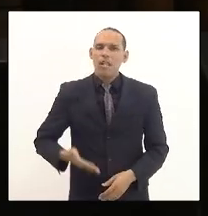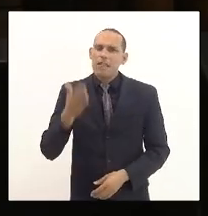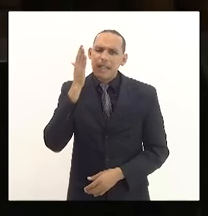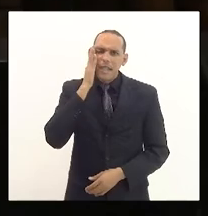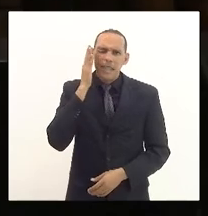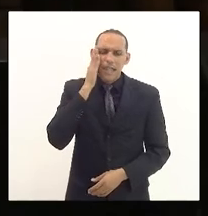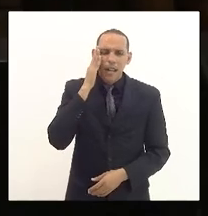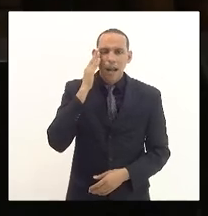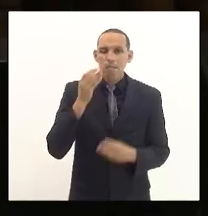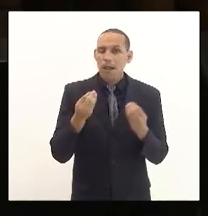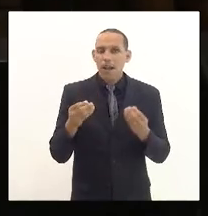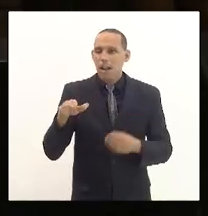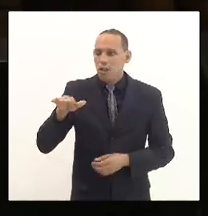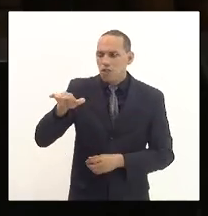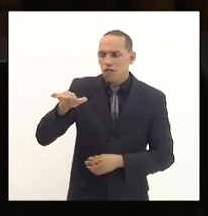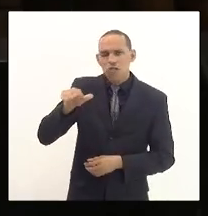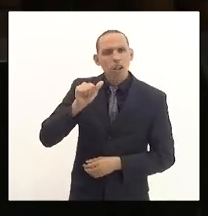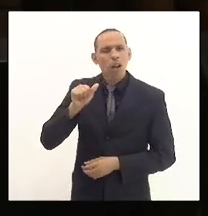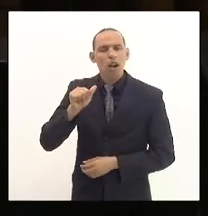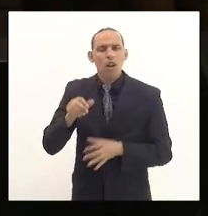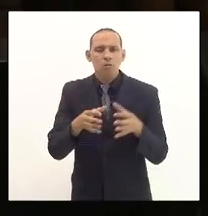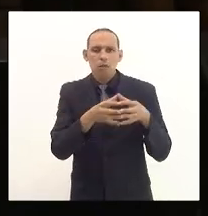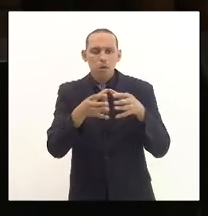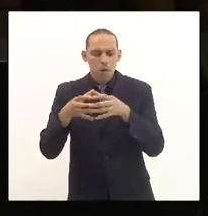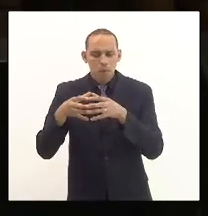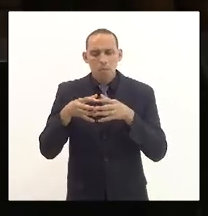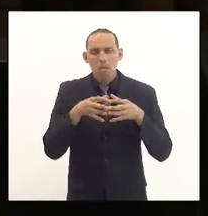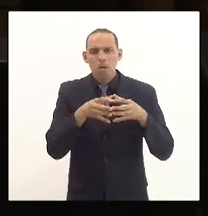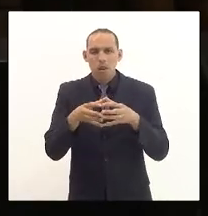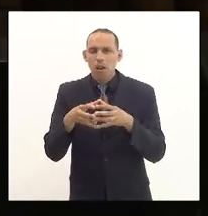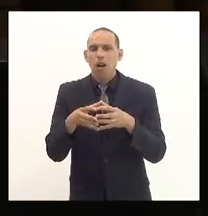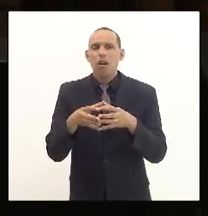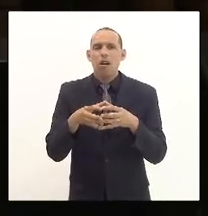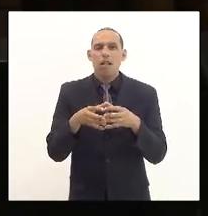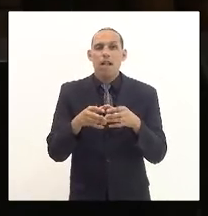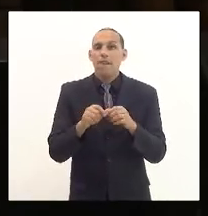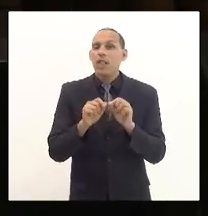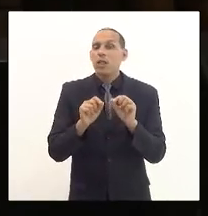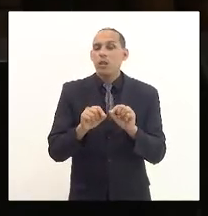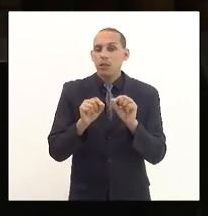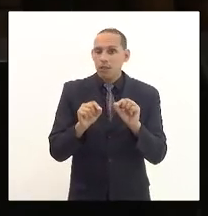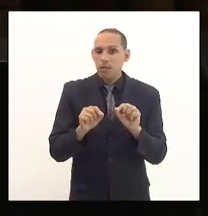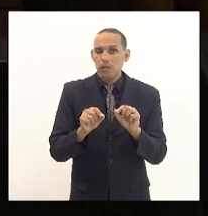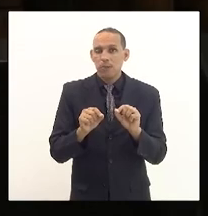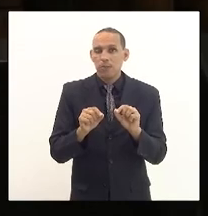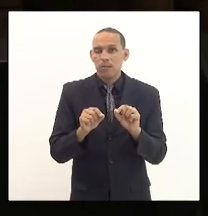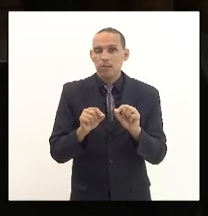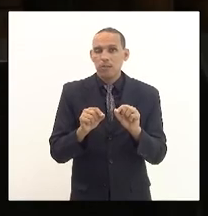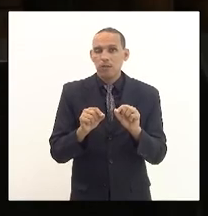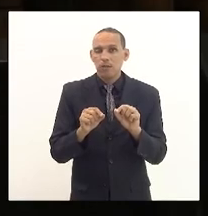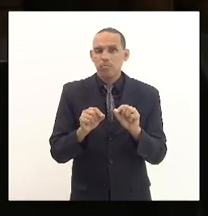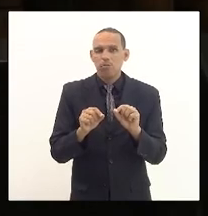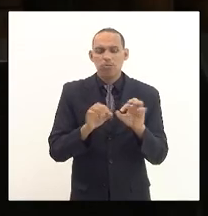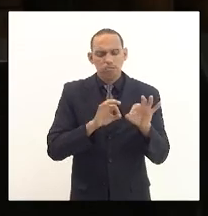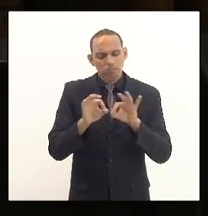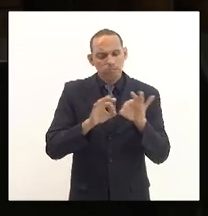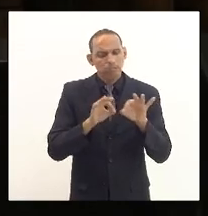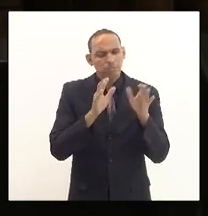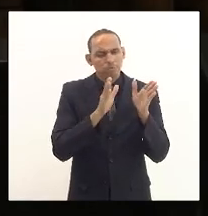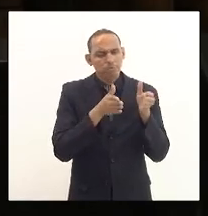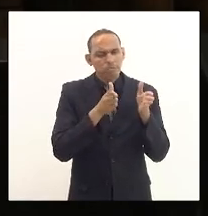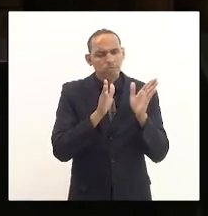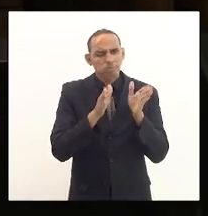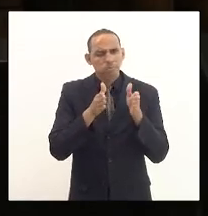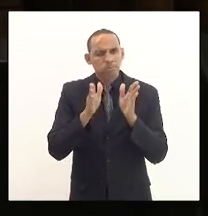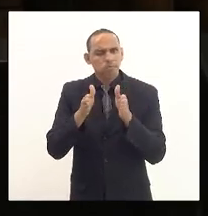para que chame não é as suas equipes e coloque os pingos nos